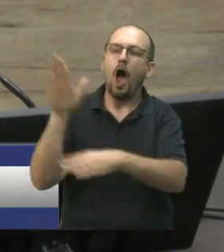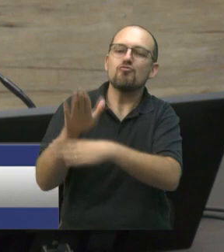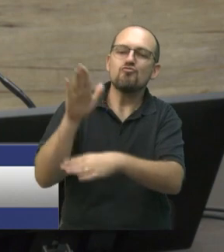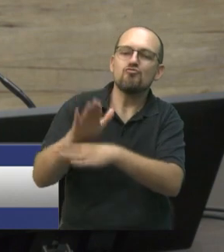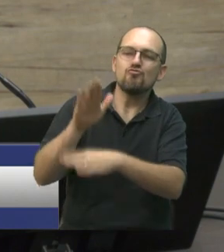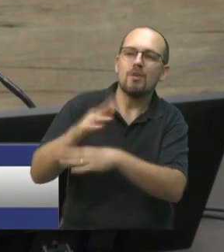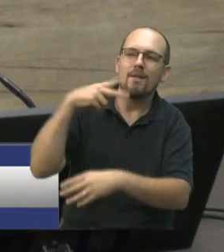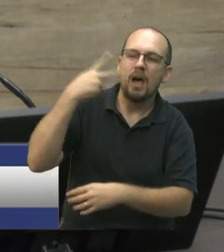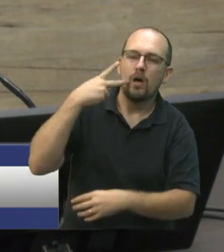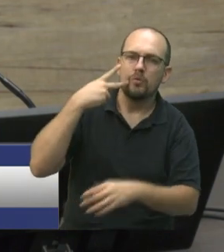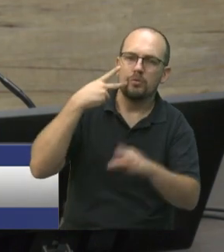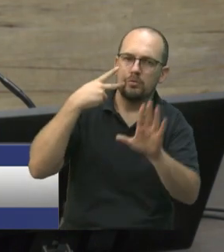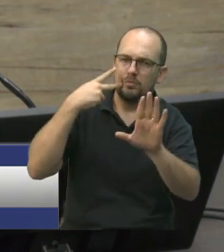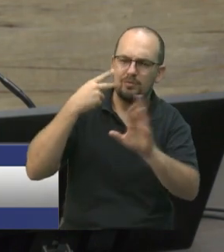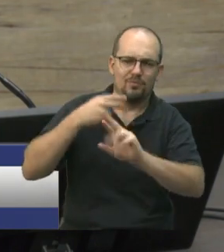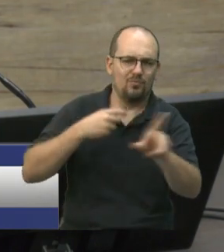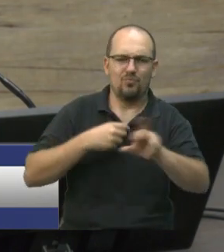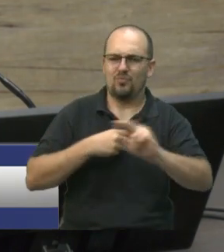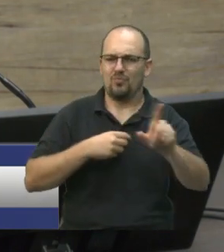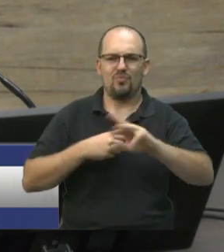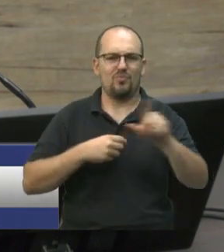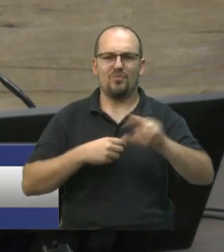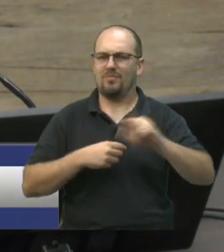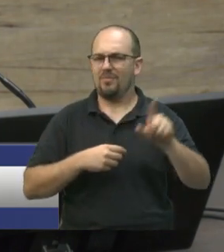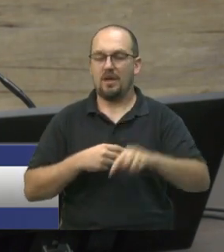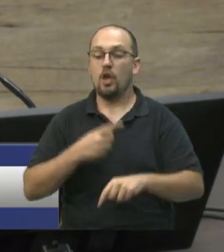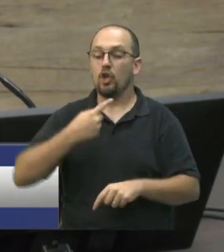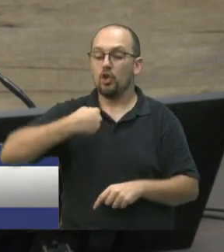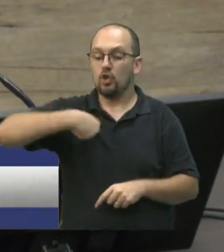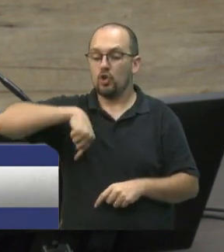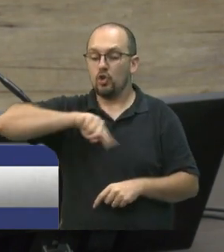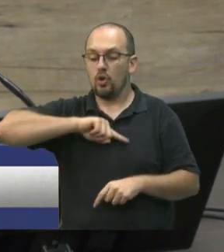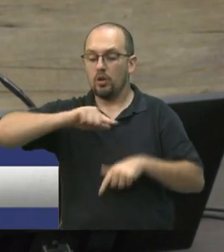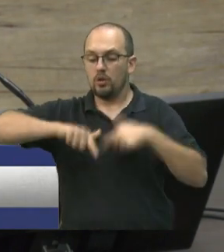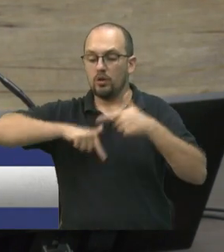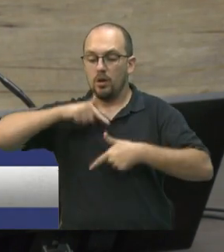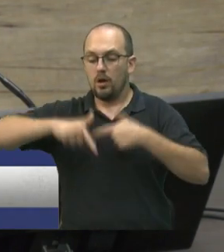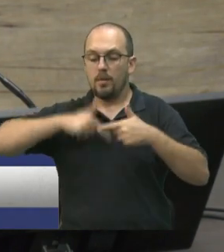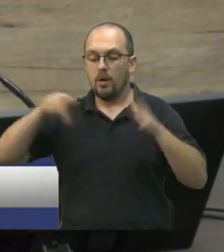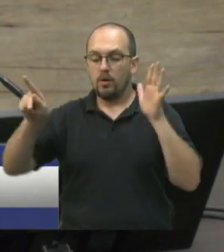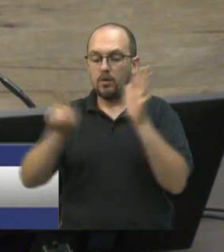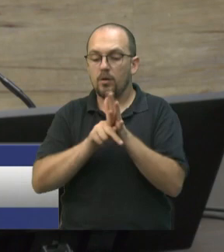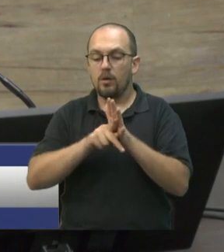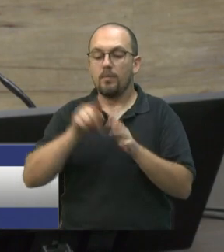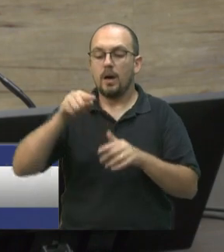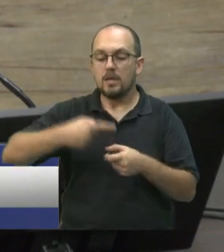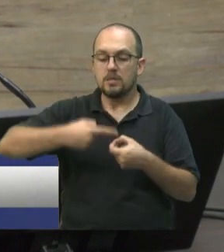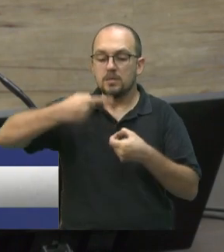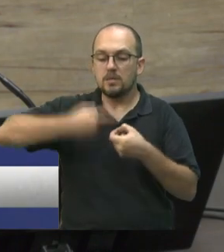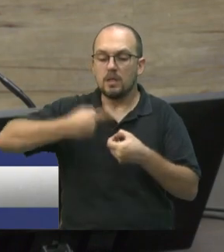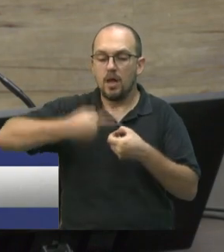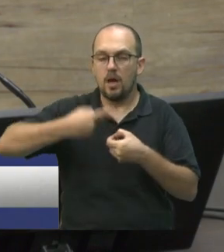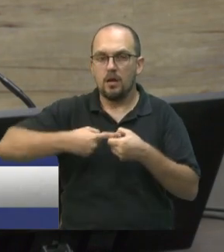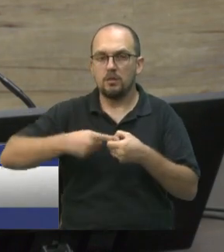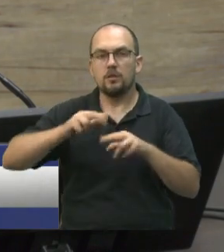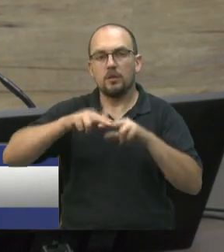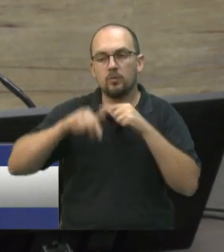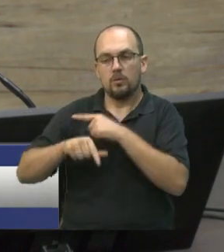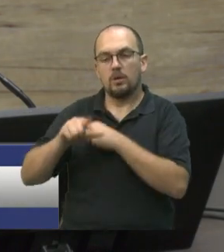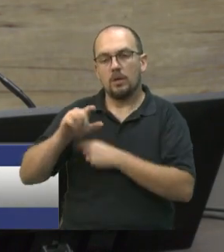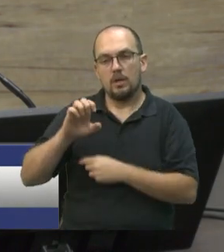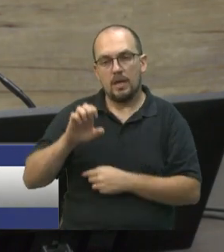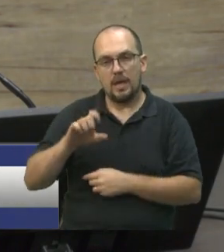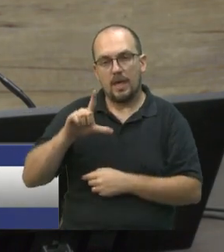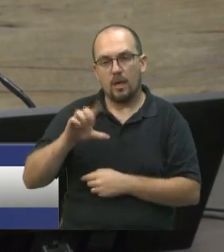do engano, se alguém acha isso. Nós somos trabalho para o município. E por isso que o Elton falou que os